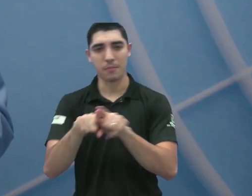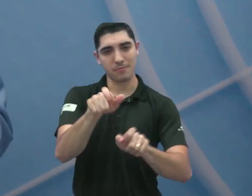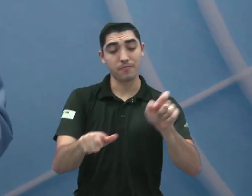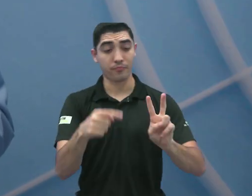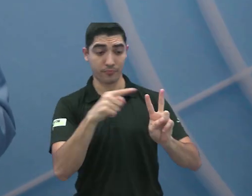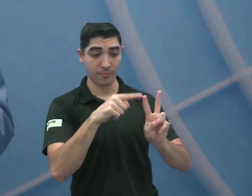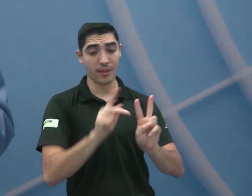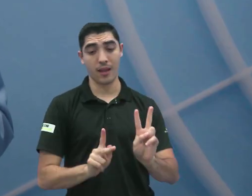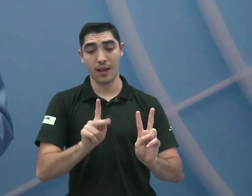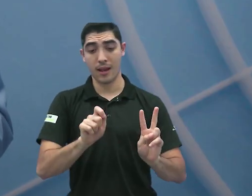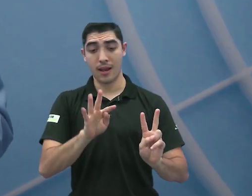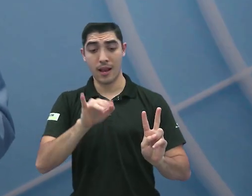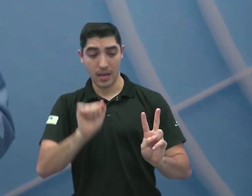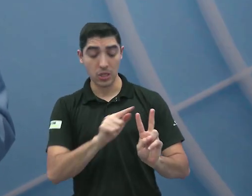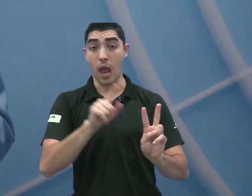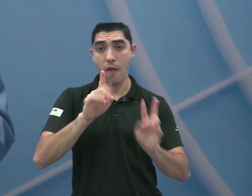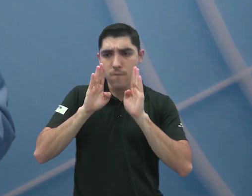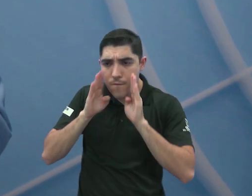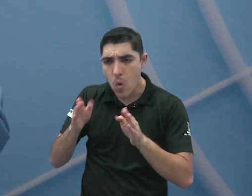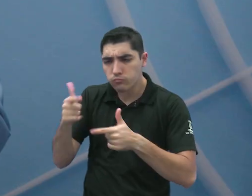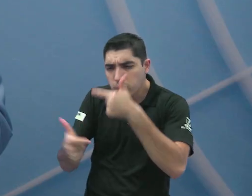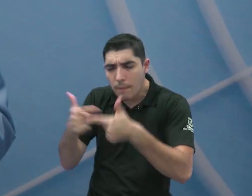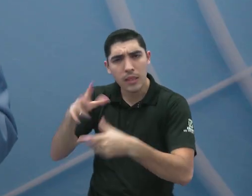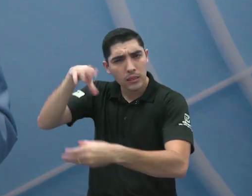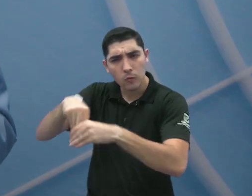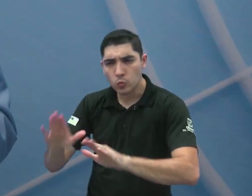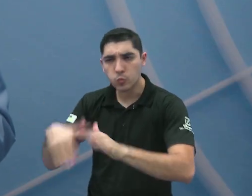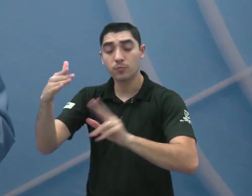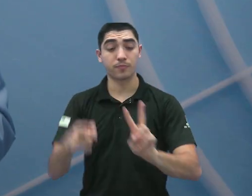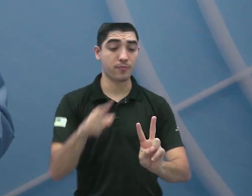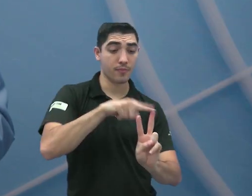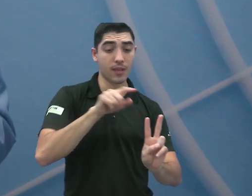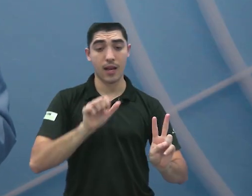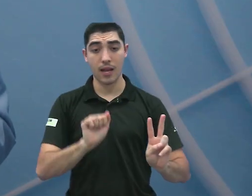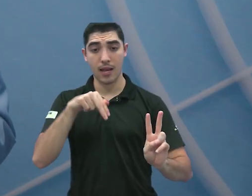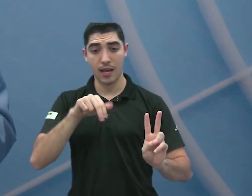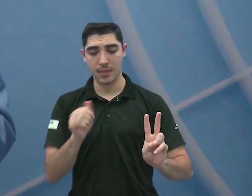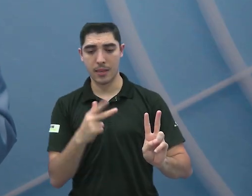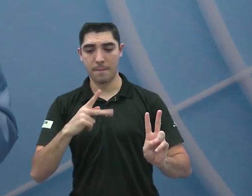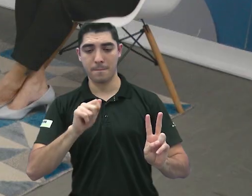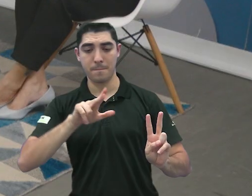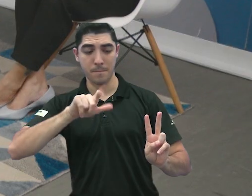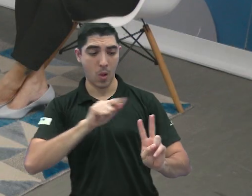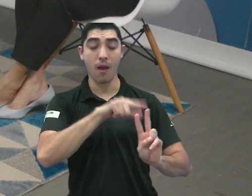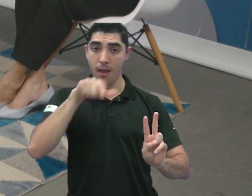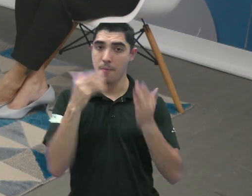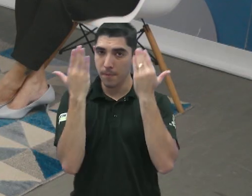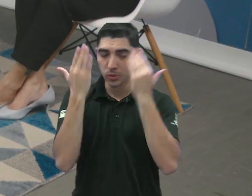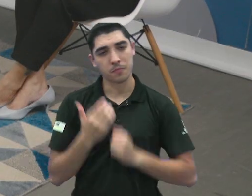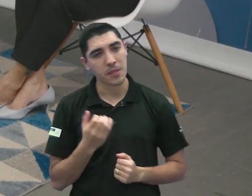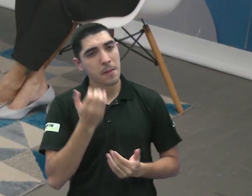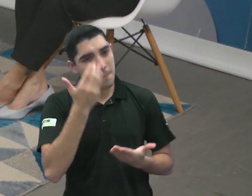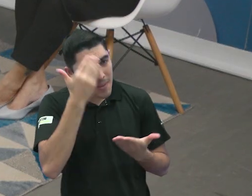Kátia Ferreira, especialista em desenvolvimento empresarial, e a Ana Paula Reis, psicóloga. Meninas, muito obrigado